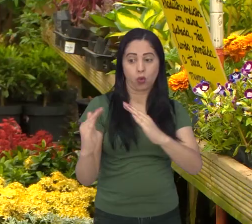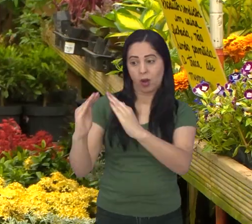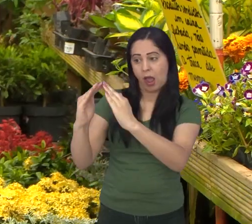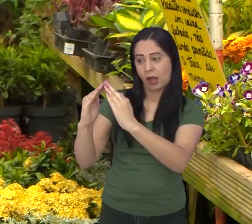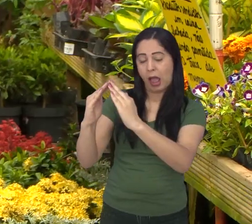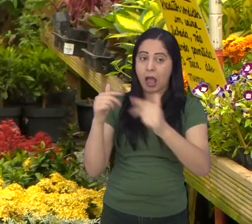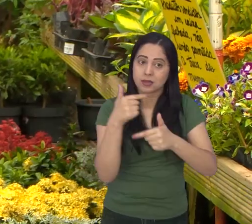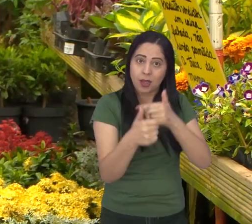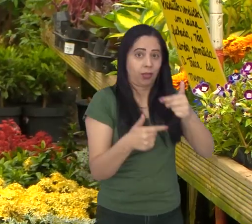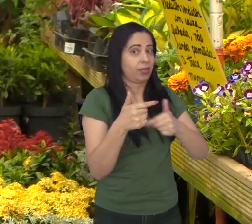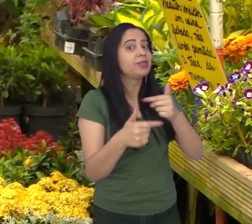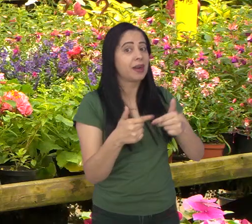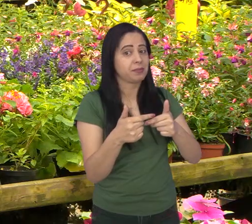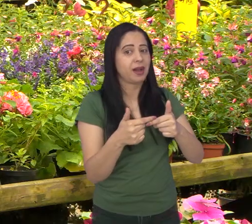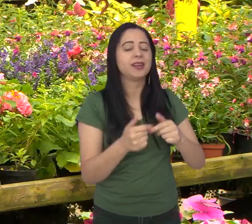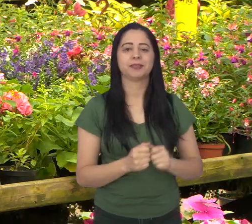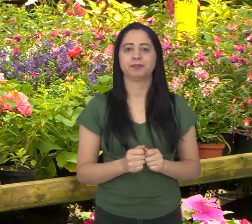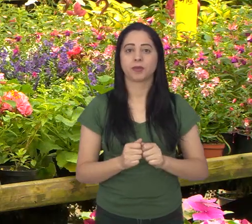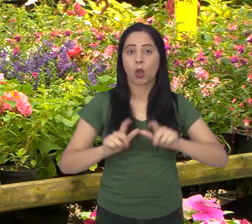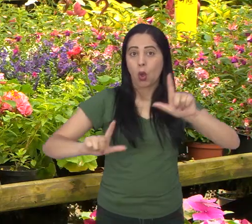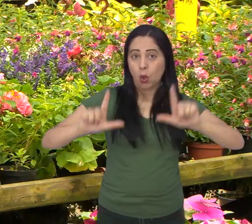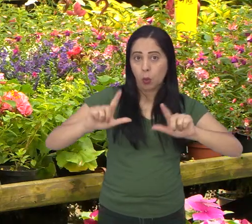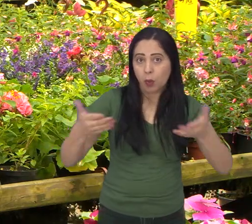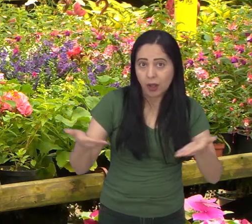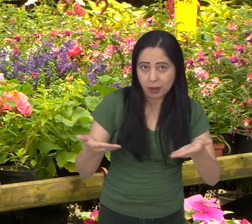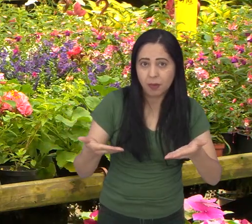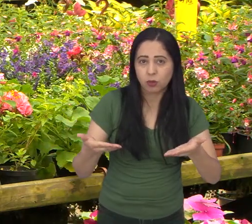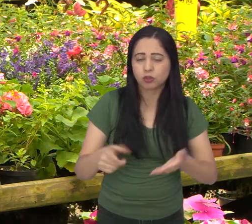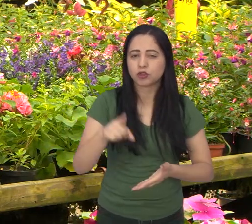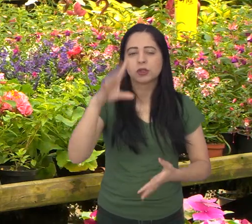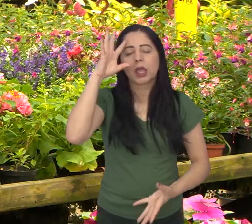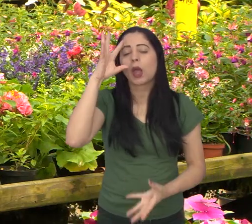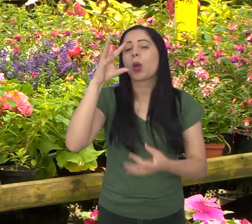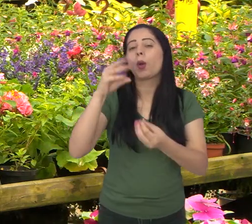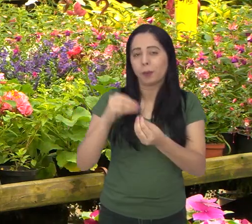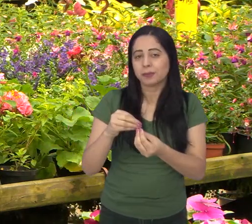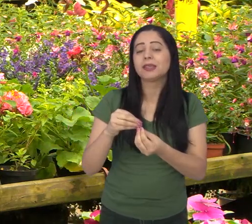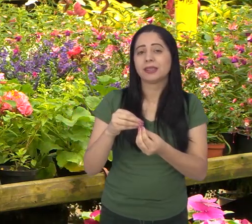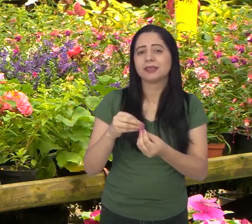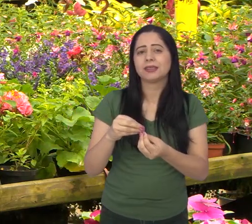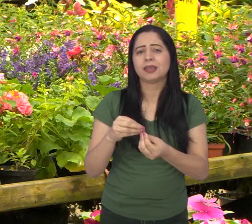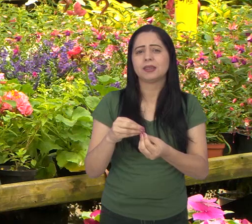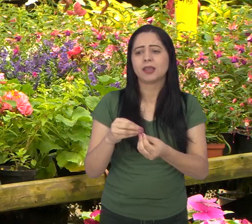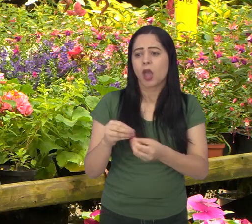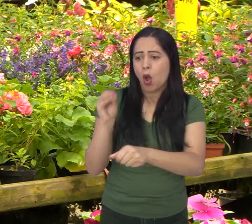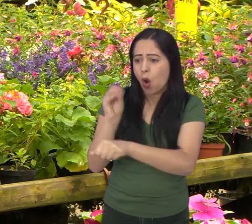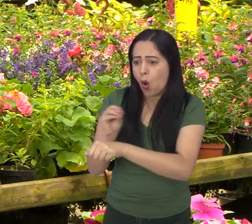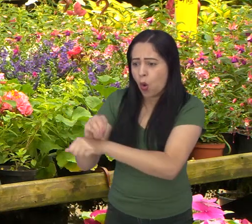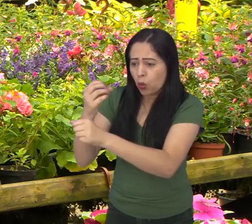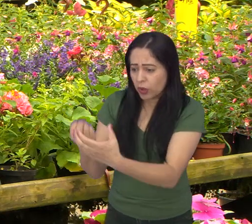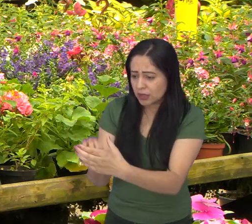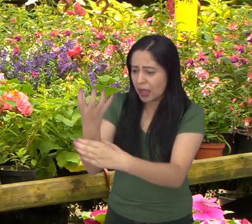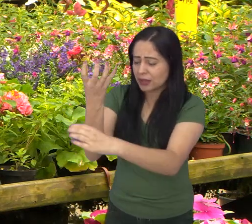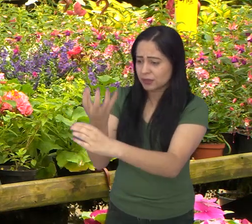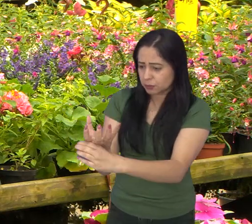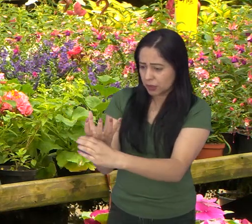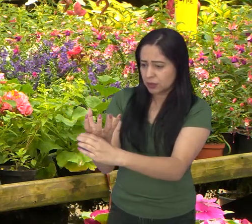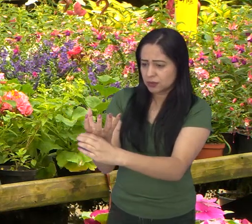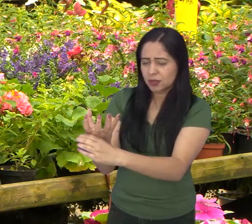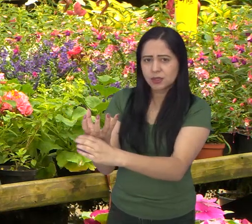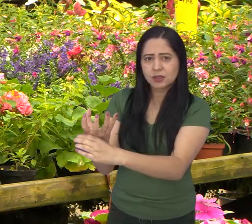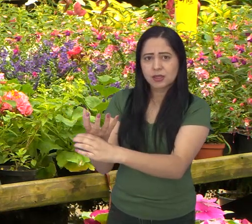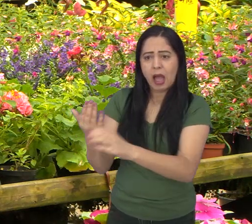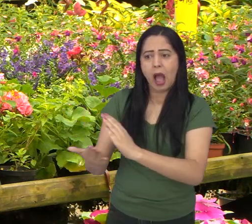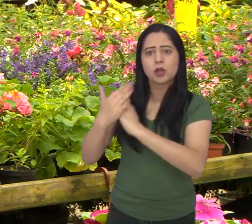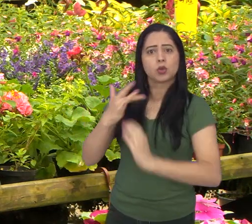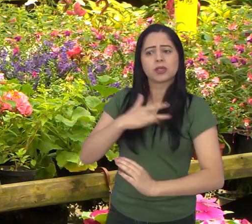do local de trabalho. No De Bem com Você de hoje, você vai entender por que a jardinagem pode ser um